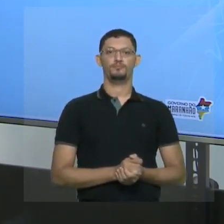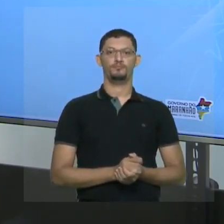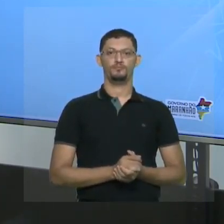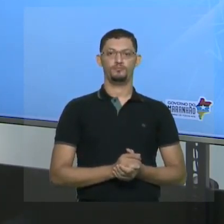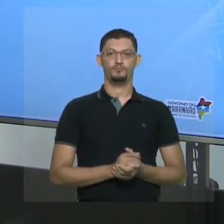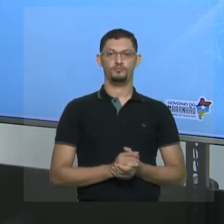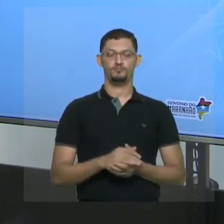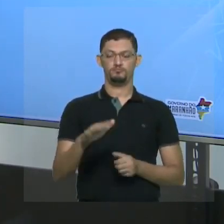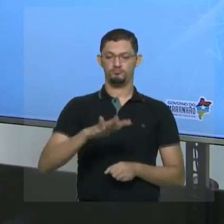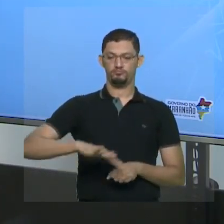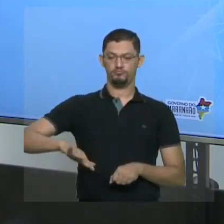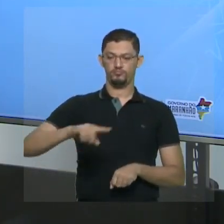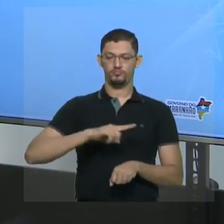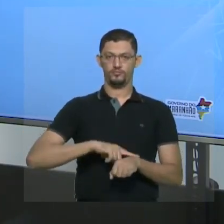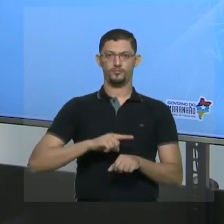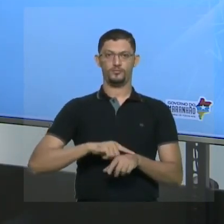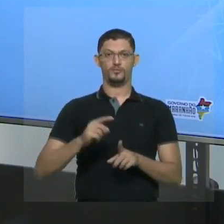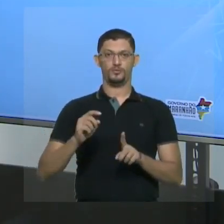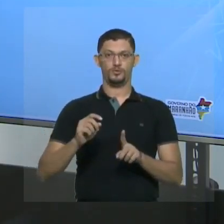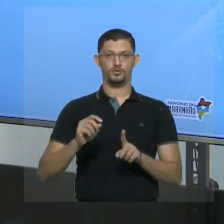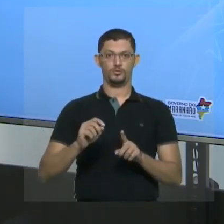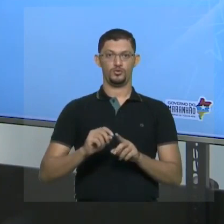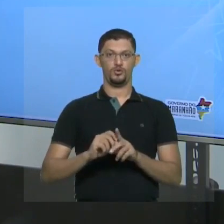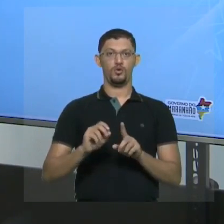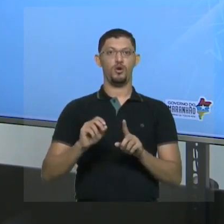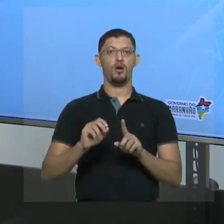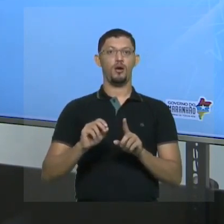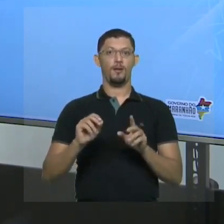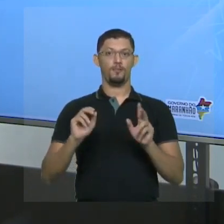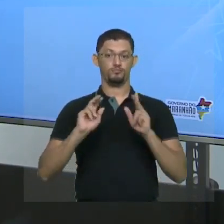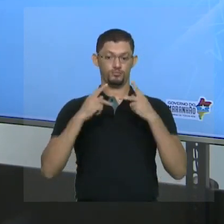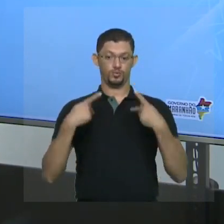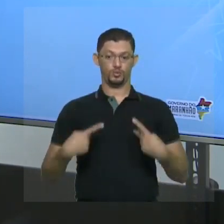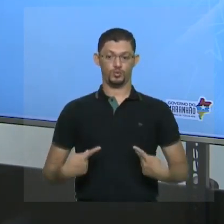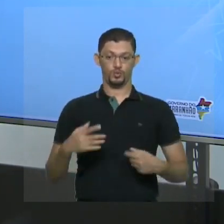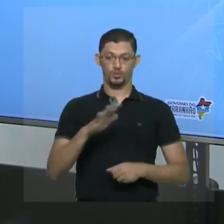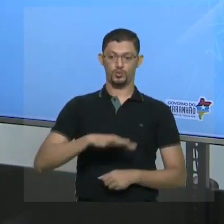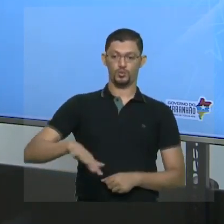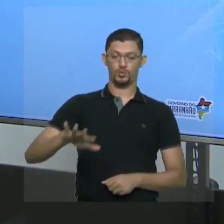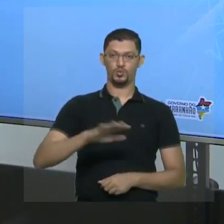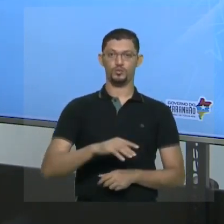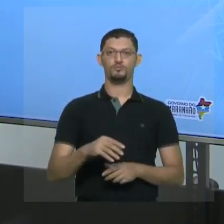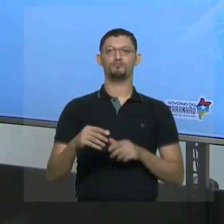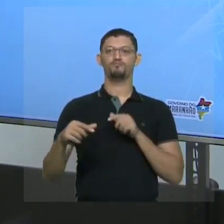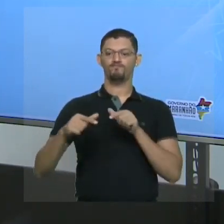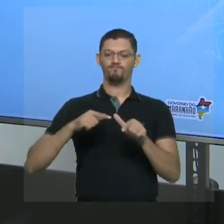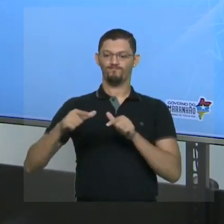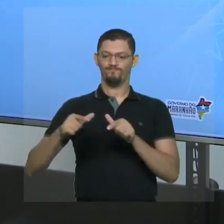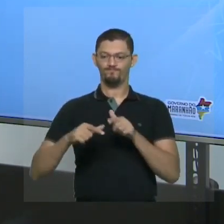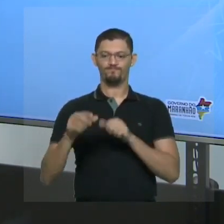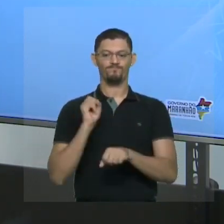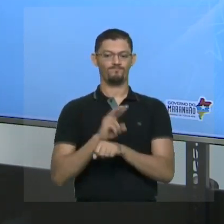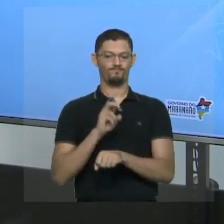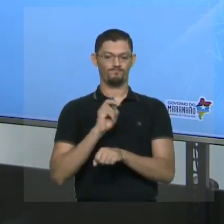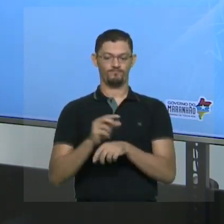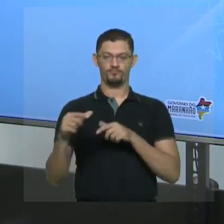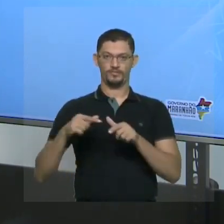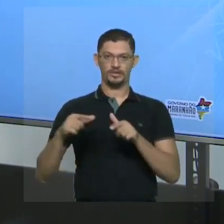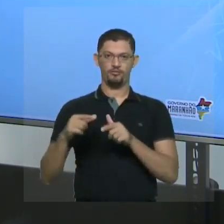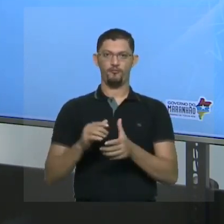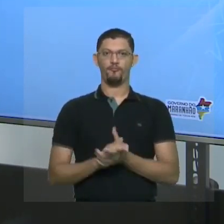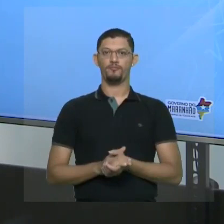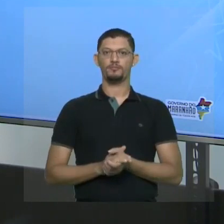setor de recursos humanos entrevistou candidatos a empregos, sendo 2/3 a razão entre o número